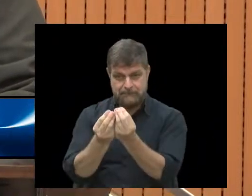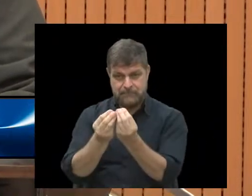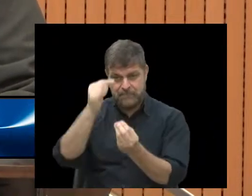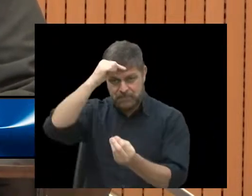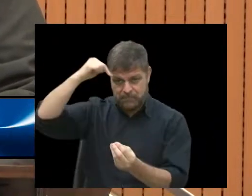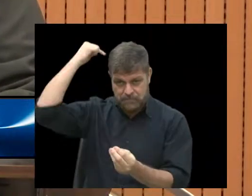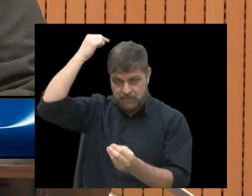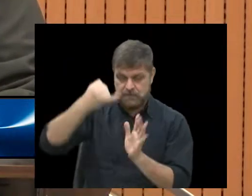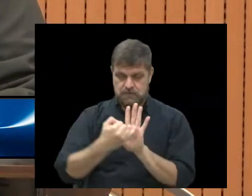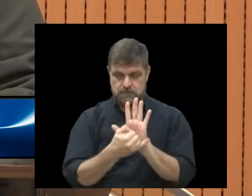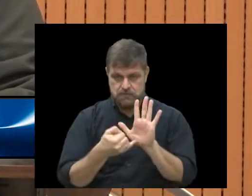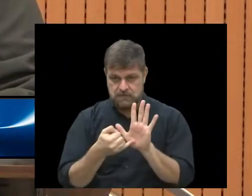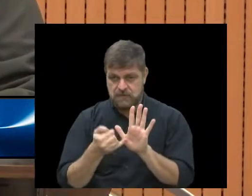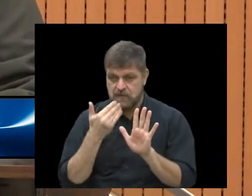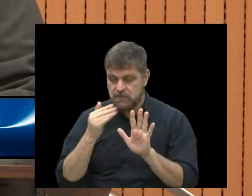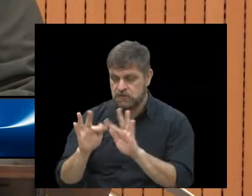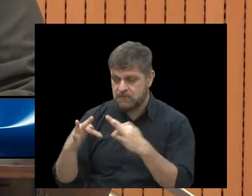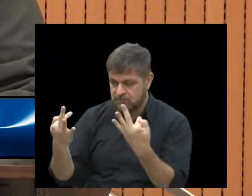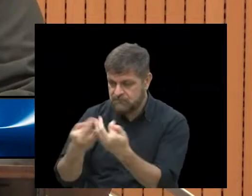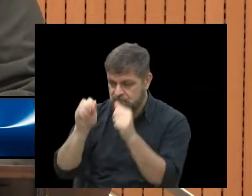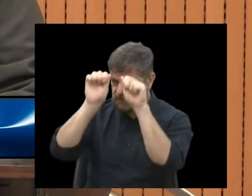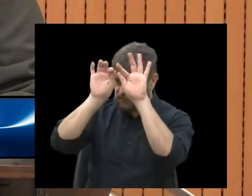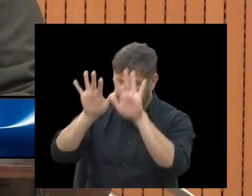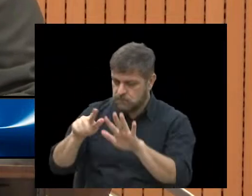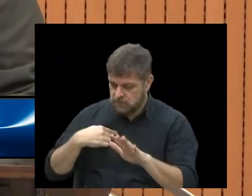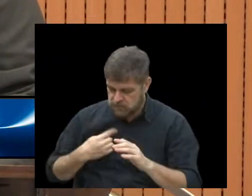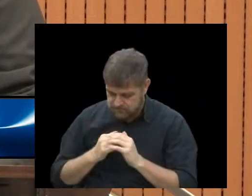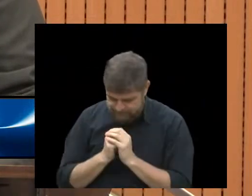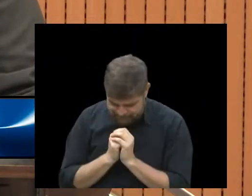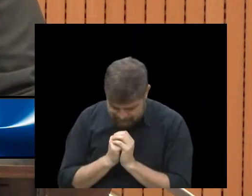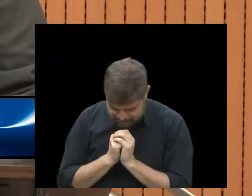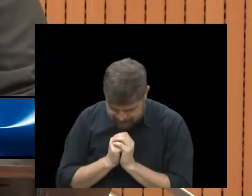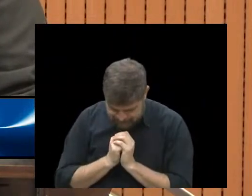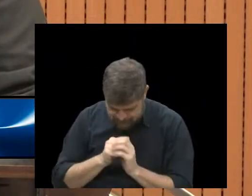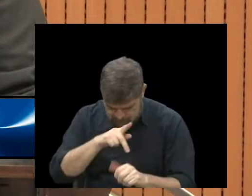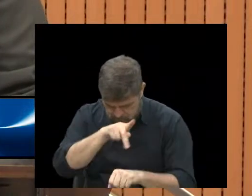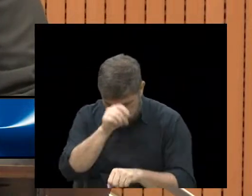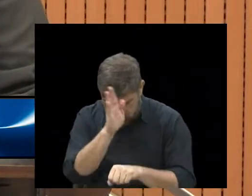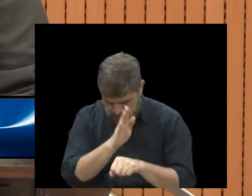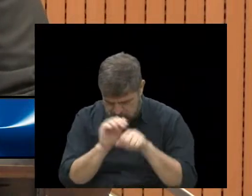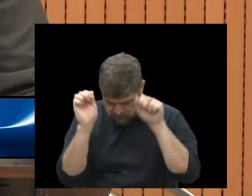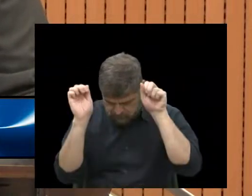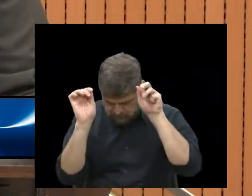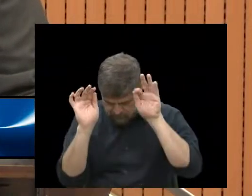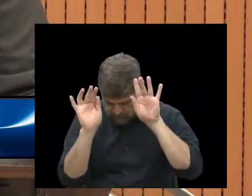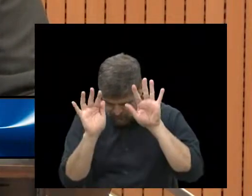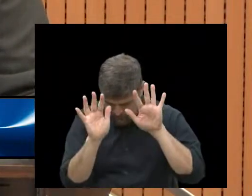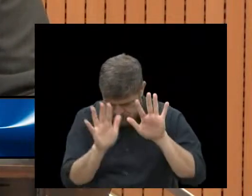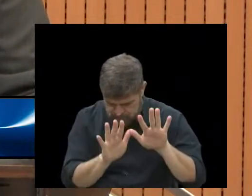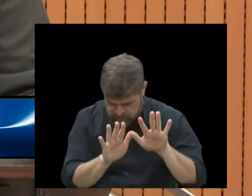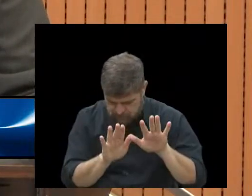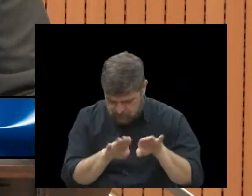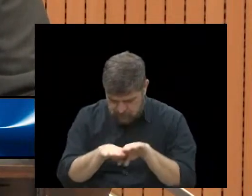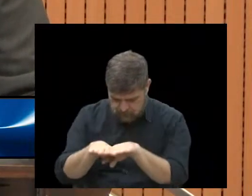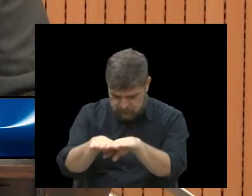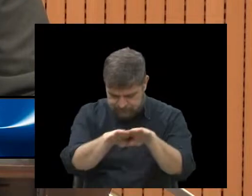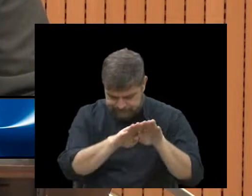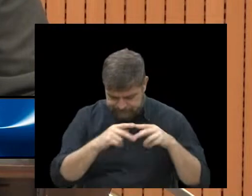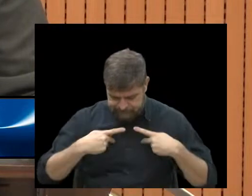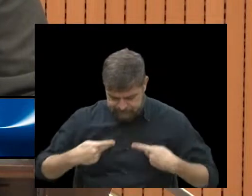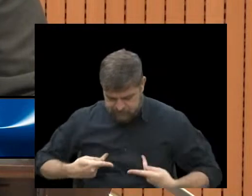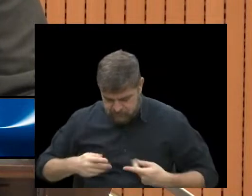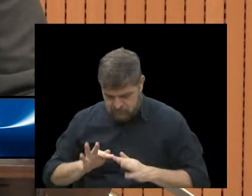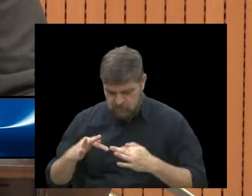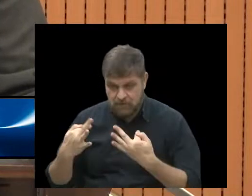família, vamos rezar um pouco para que o nosso país seja um país mais humano e que as